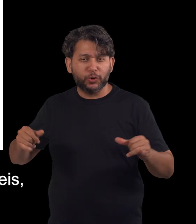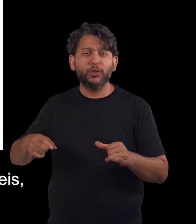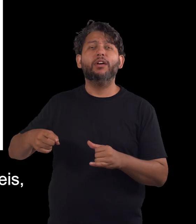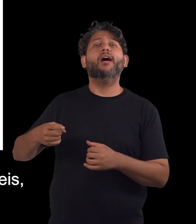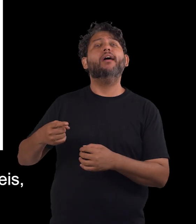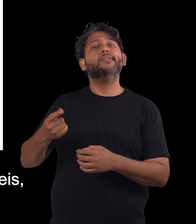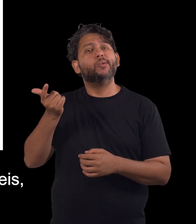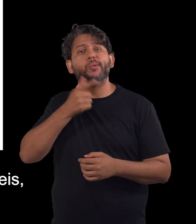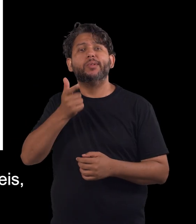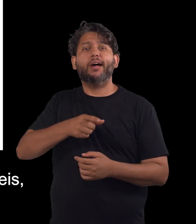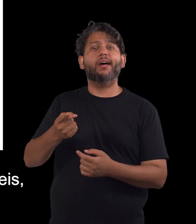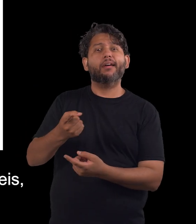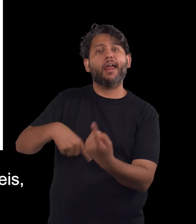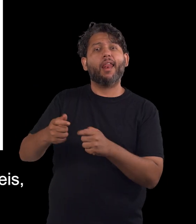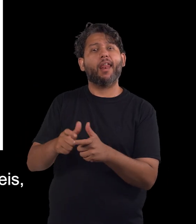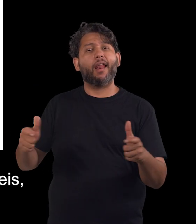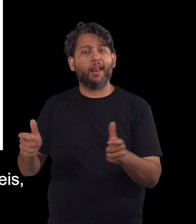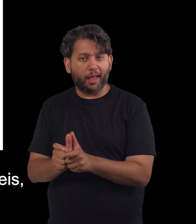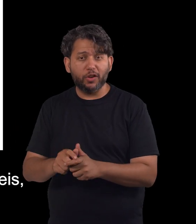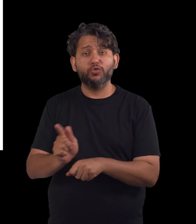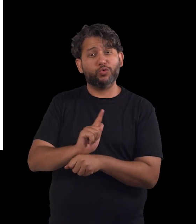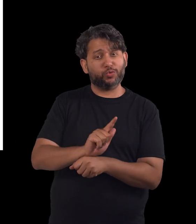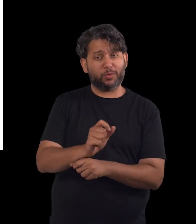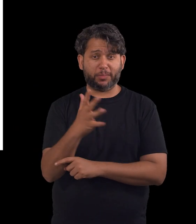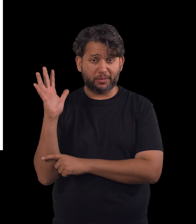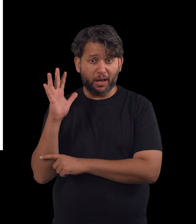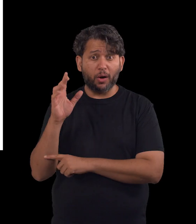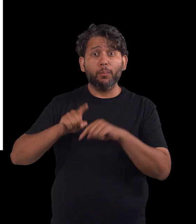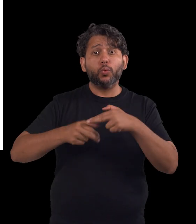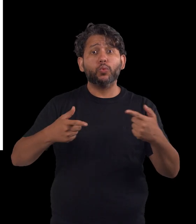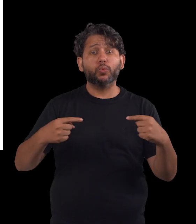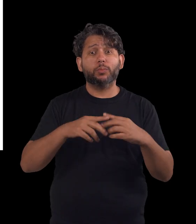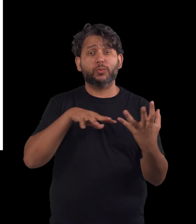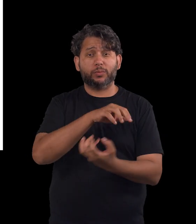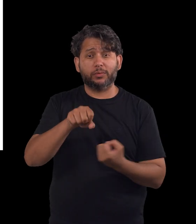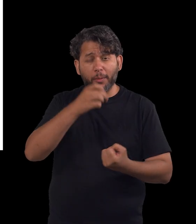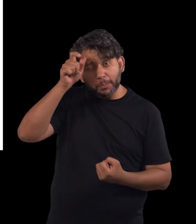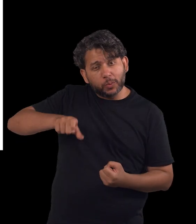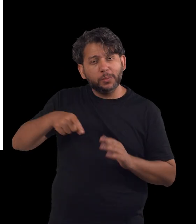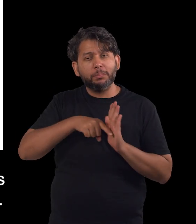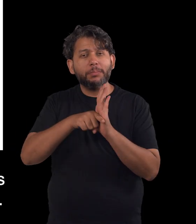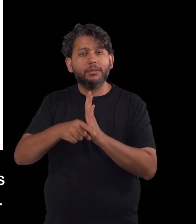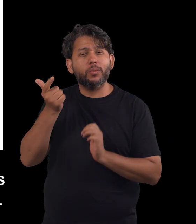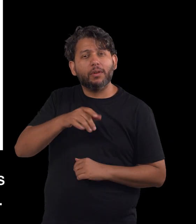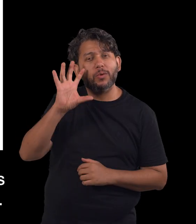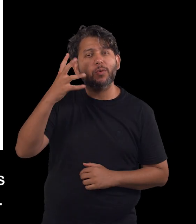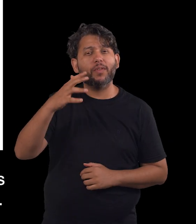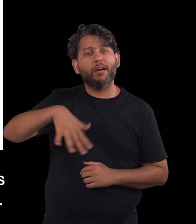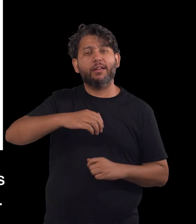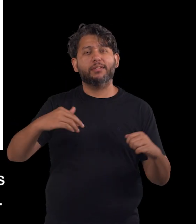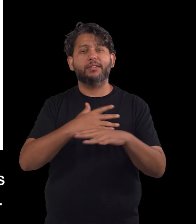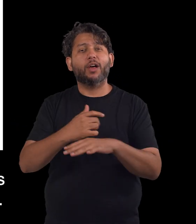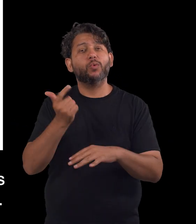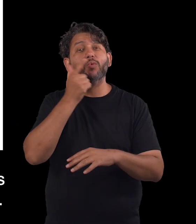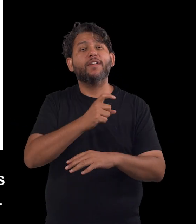em energias renováveis, gestores ambientais, designers de produtos sustentáveis e pesquisadores que